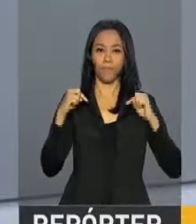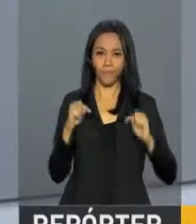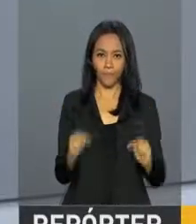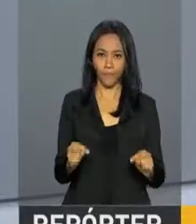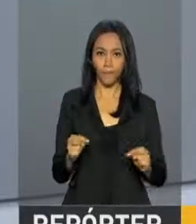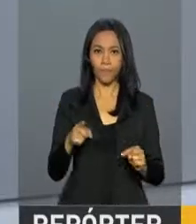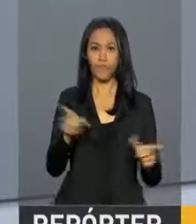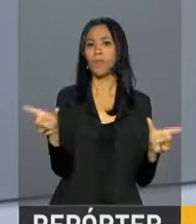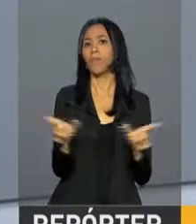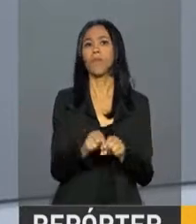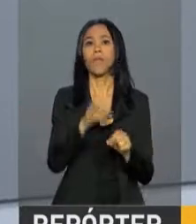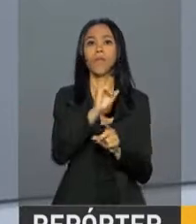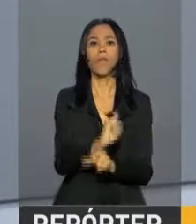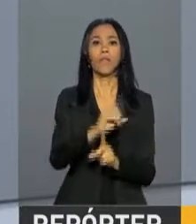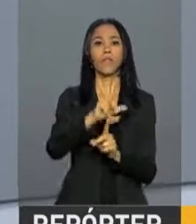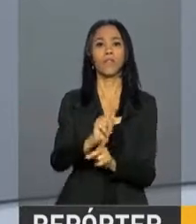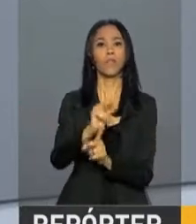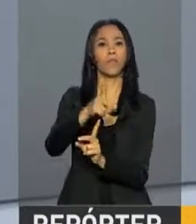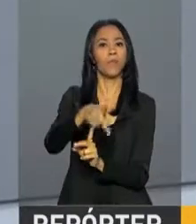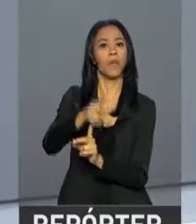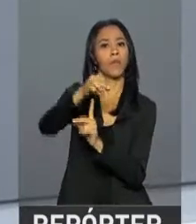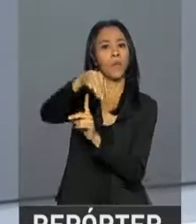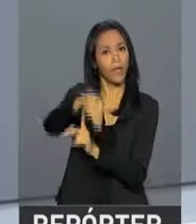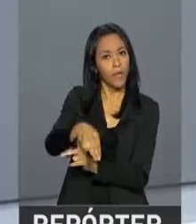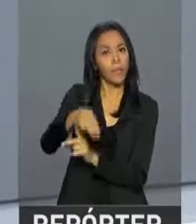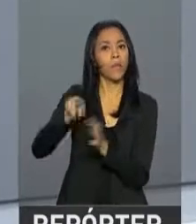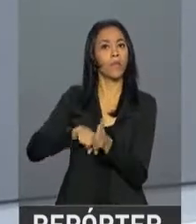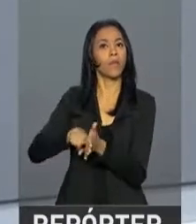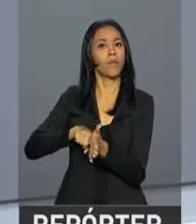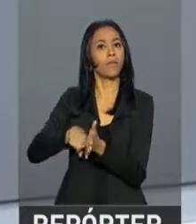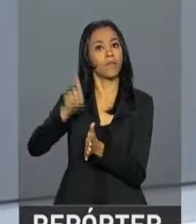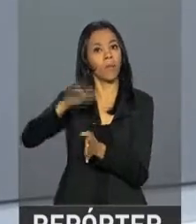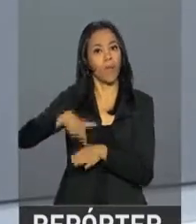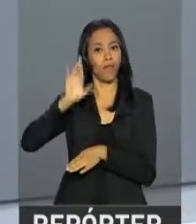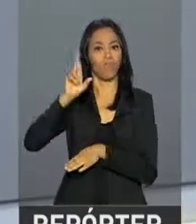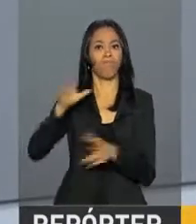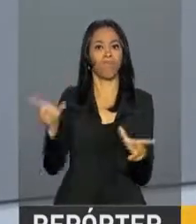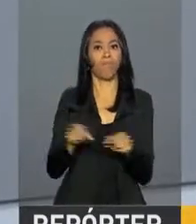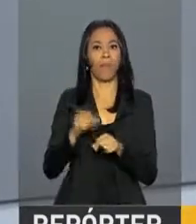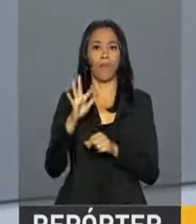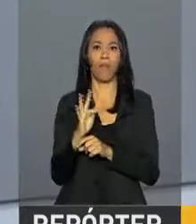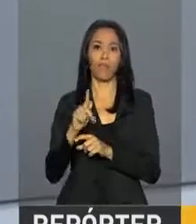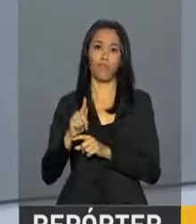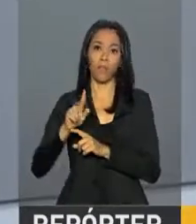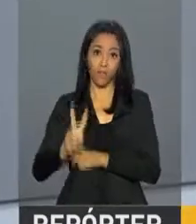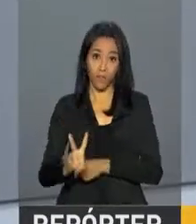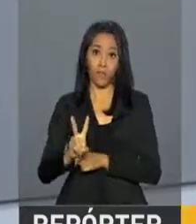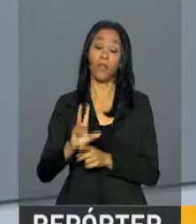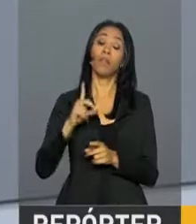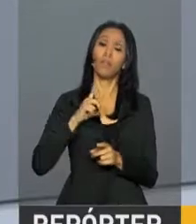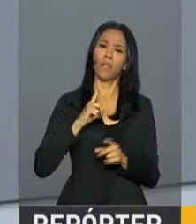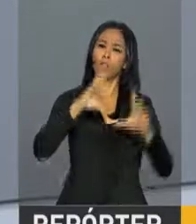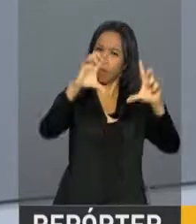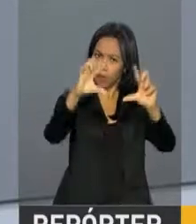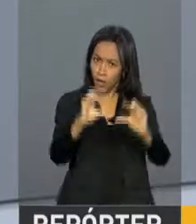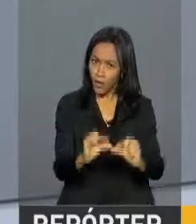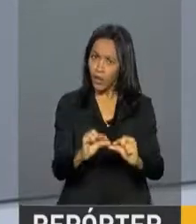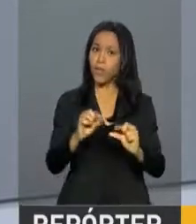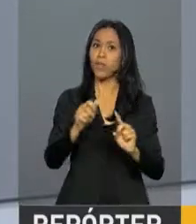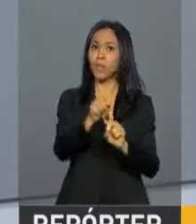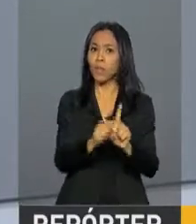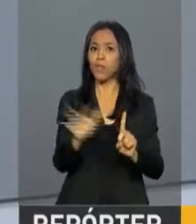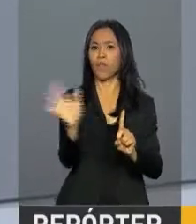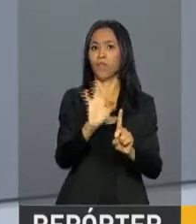geral de preços mercado igpm nação getúlio vargas desacelerou na segunda prévia de fevereiro no período foi